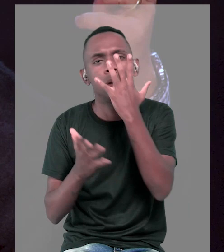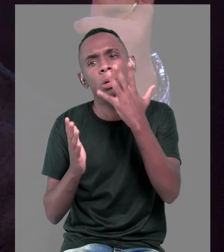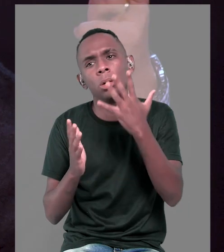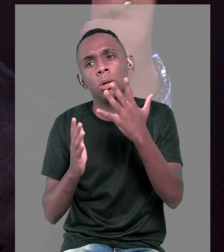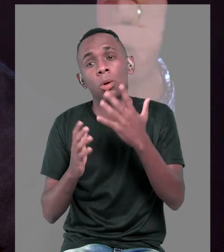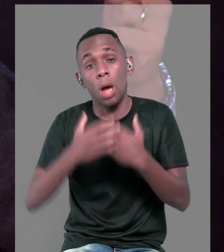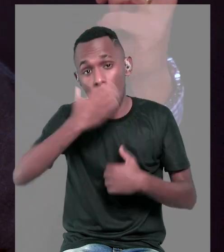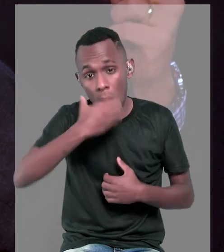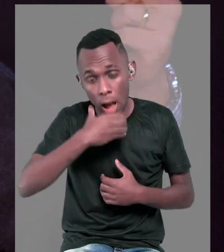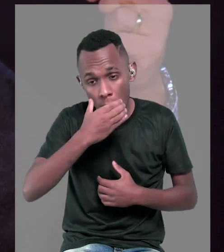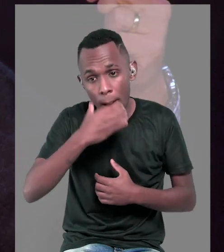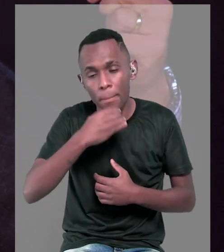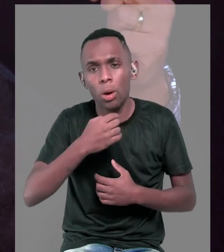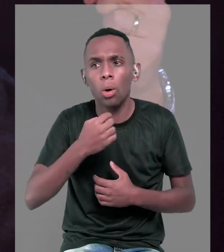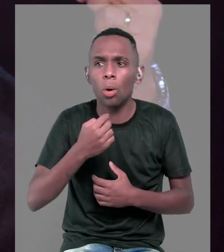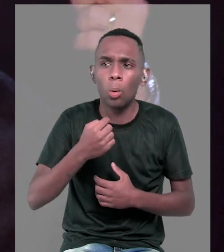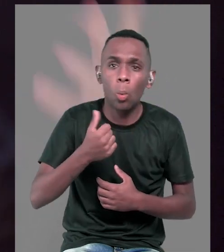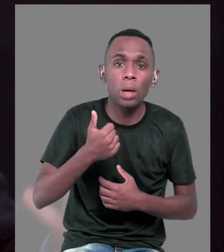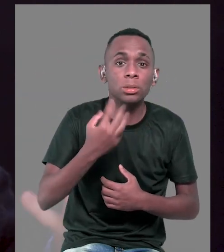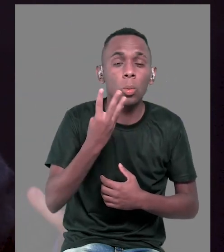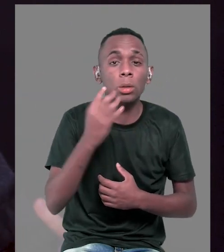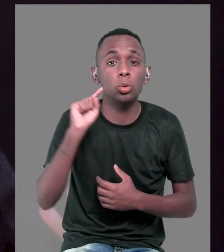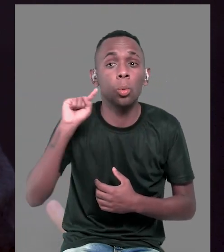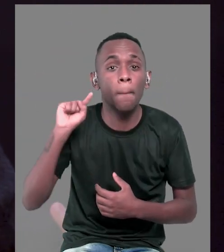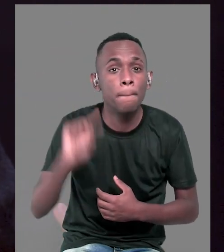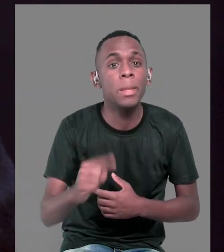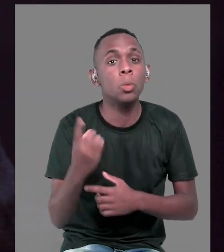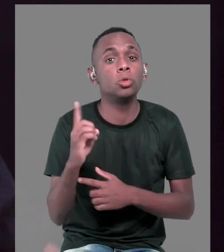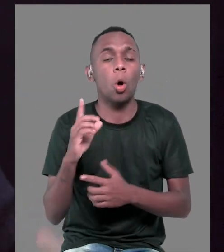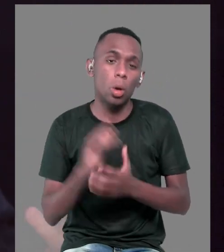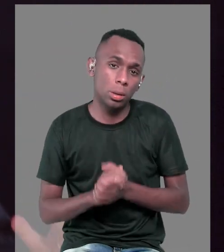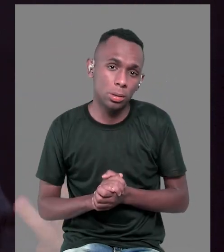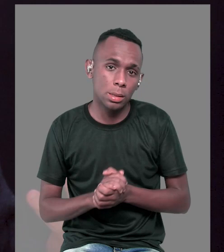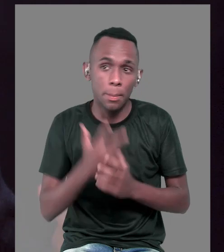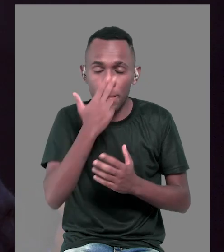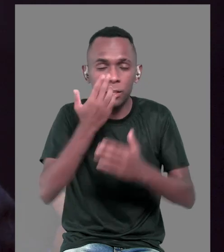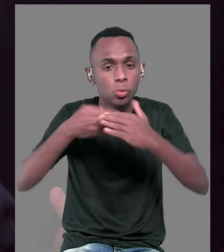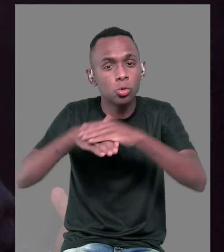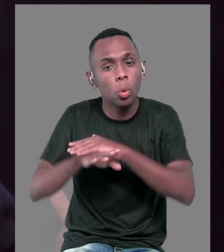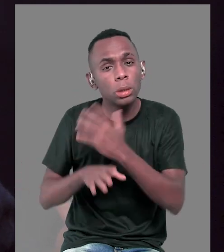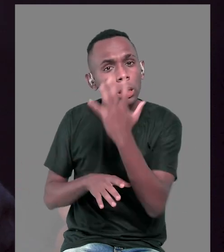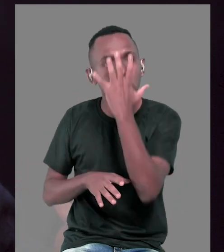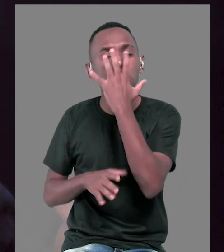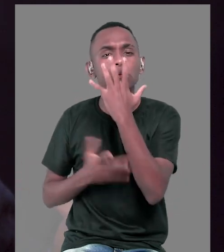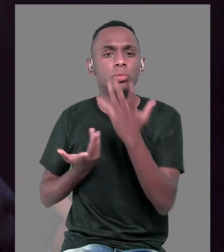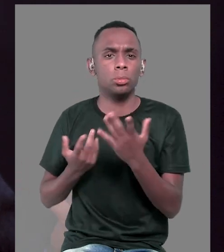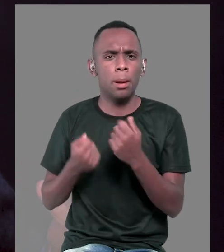quase $4.000, é a caverna portátil. Temos que olhar isso